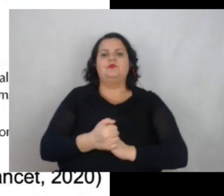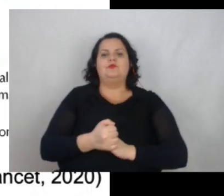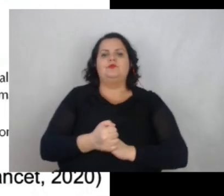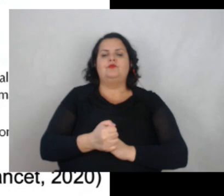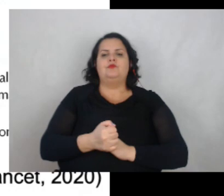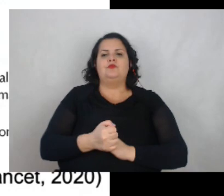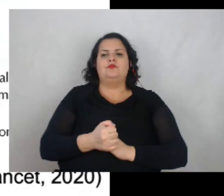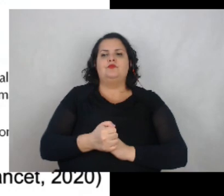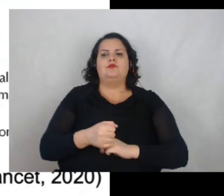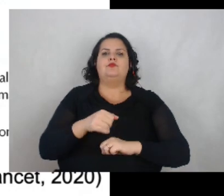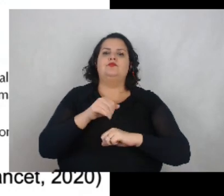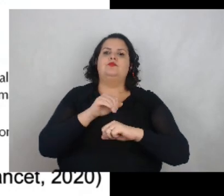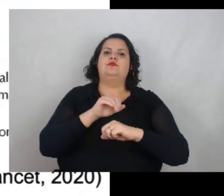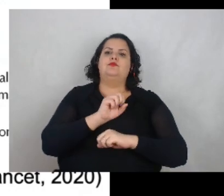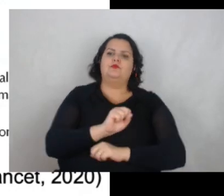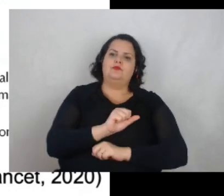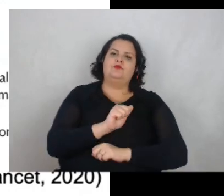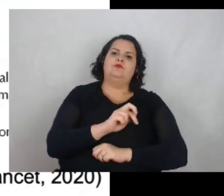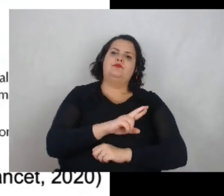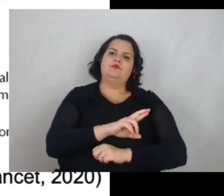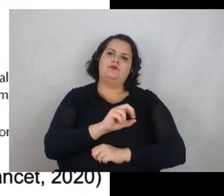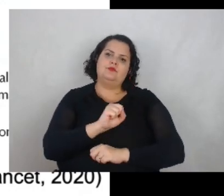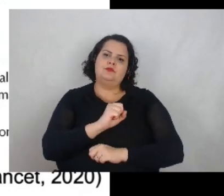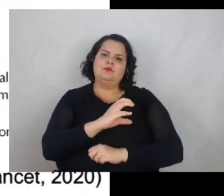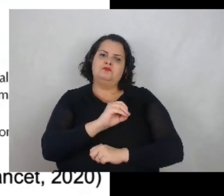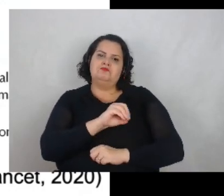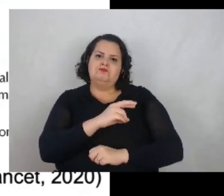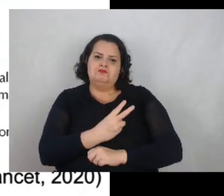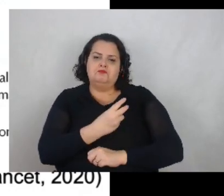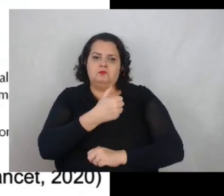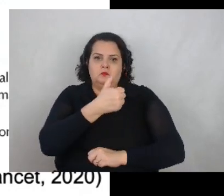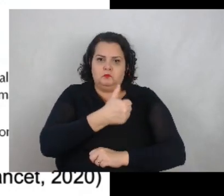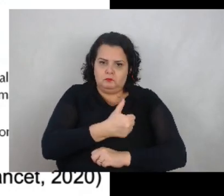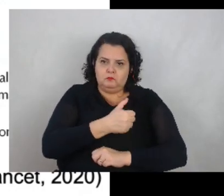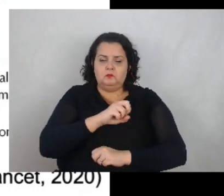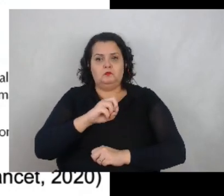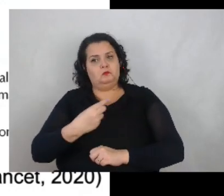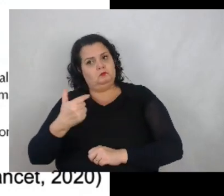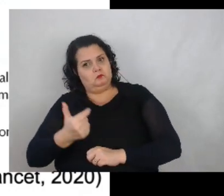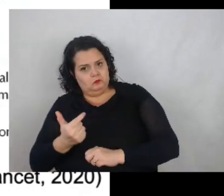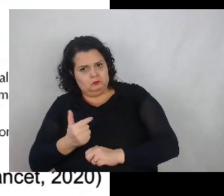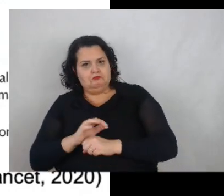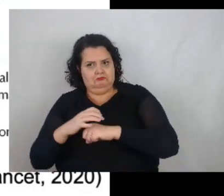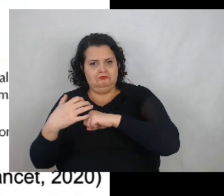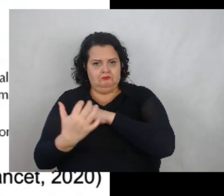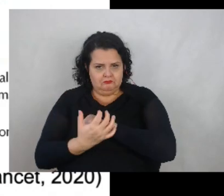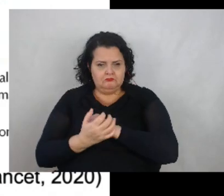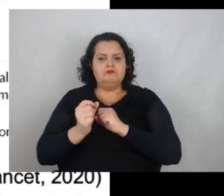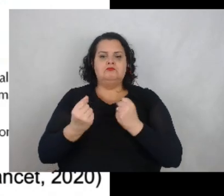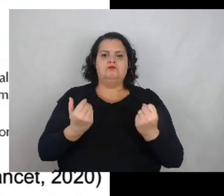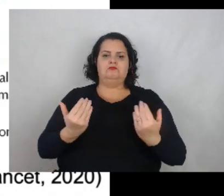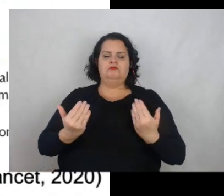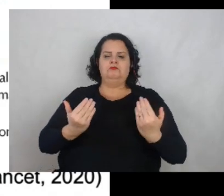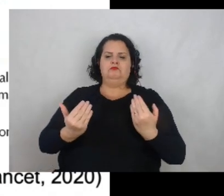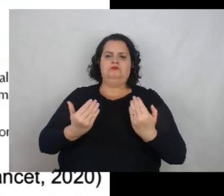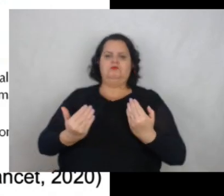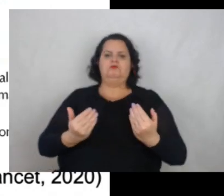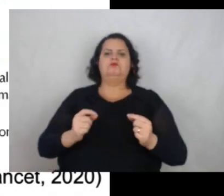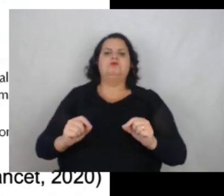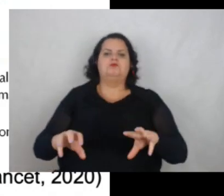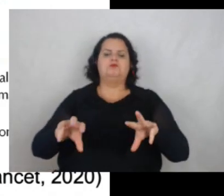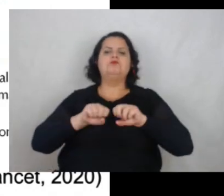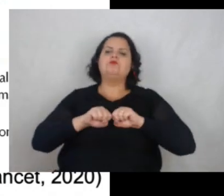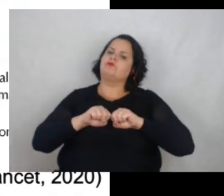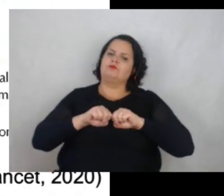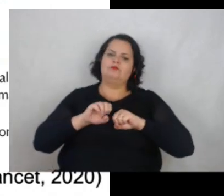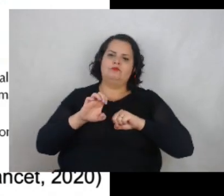tanto o SARS-CoV-1 como o SARS-CoV-2, apresenta uma similaridade em relação ao reconhecimento do receptor da